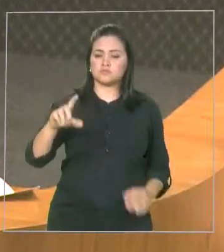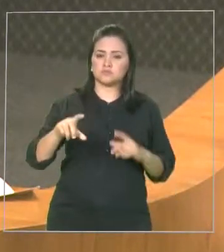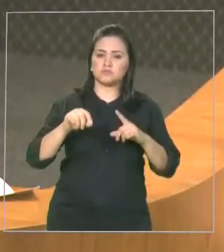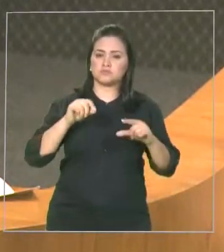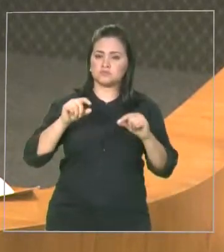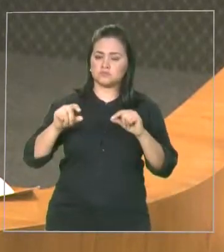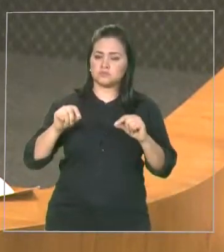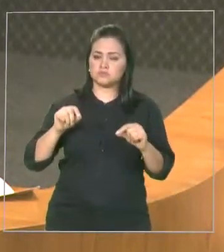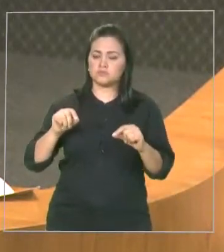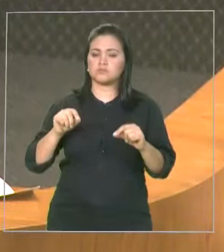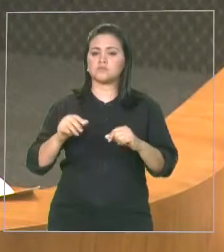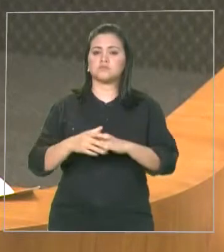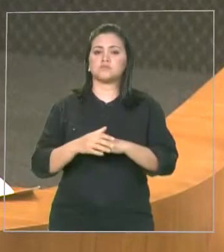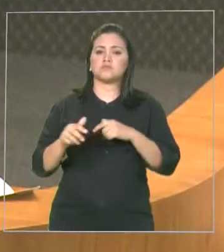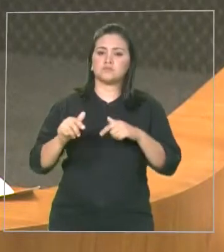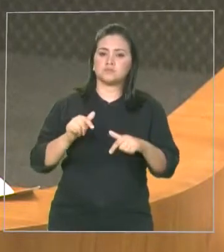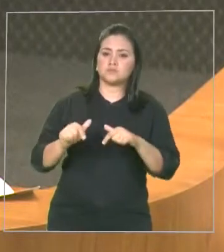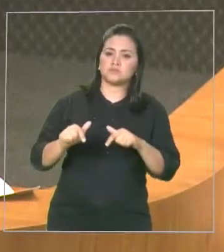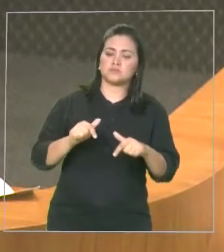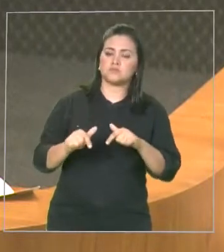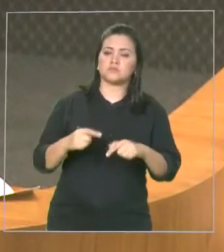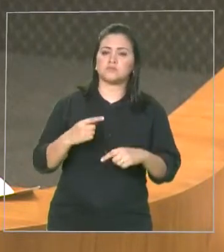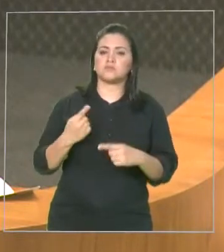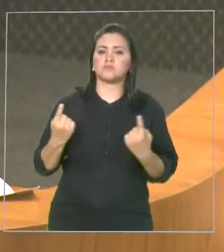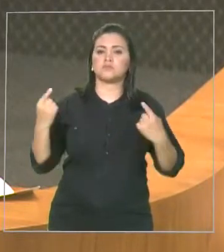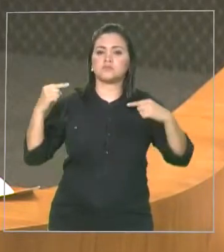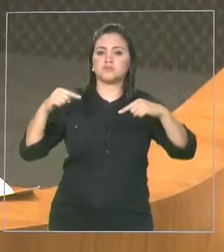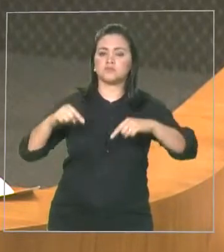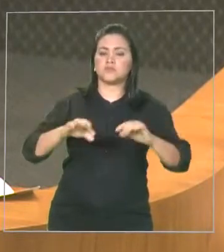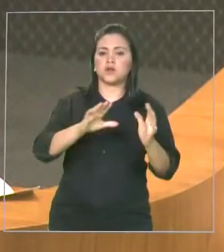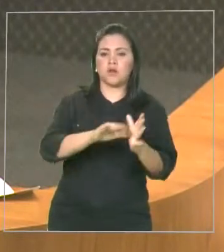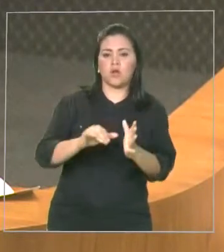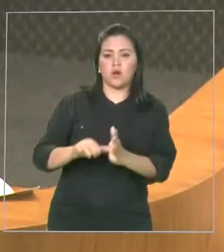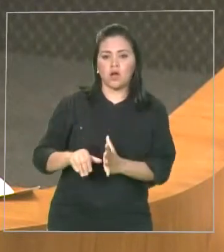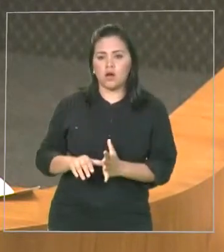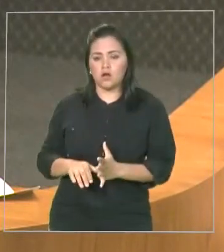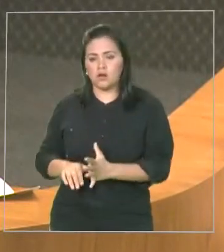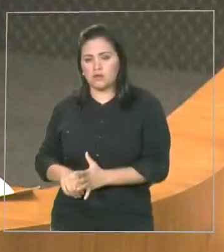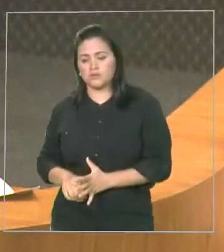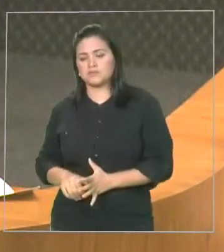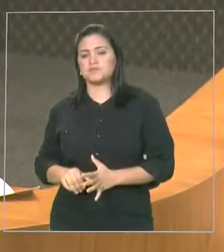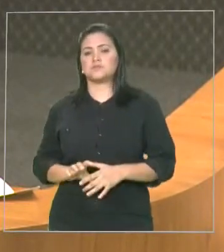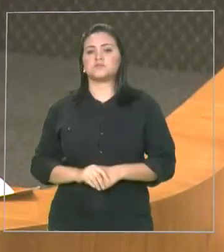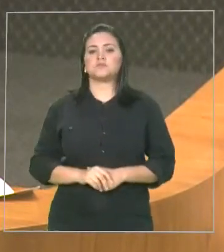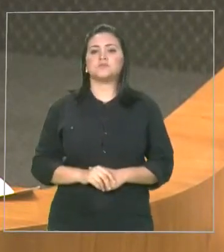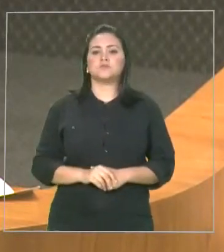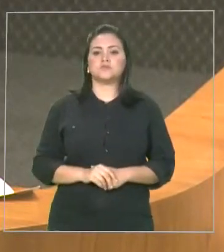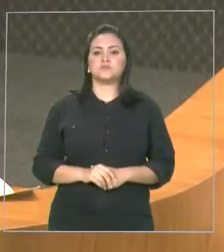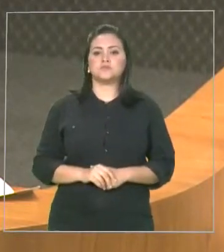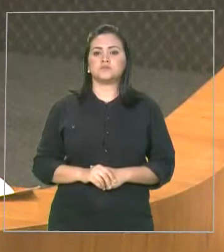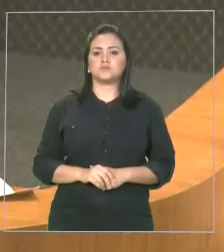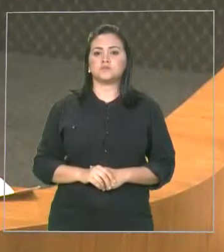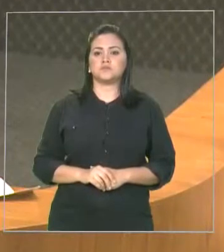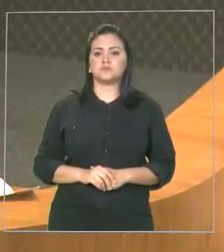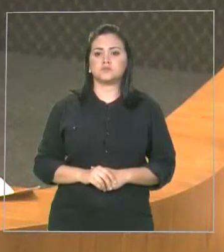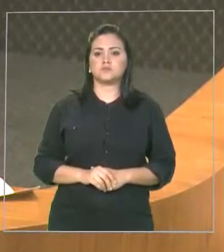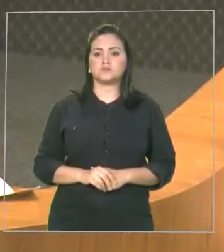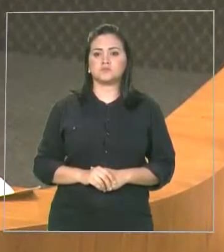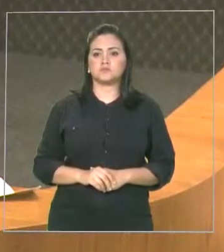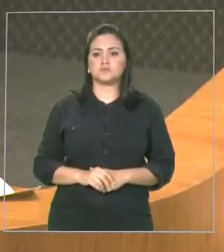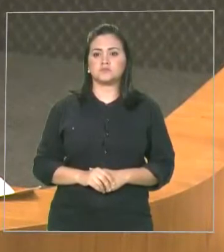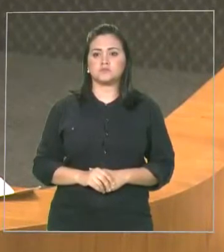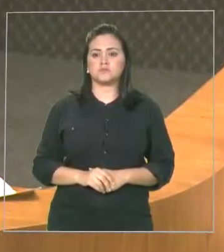decisiva participação para que a gente possa combater a corrupção em todos os níveis.